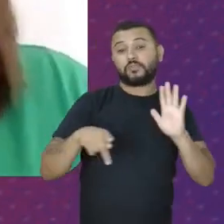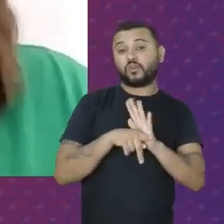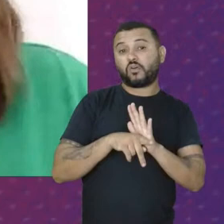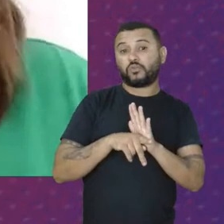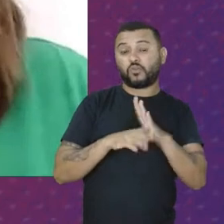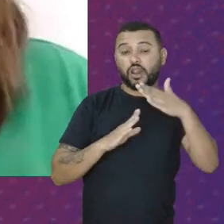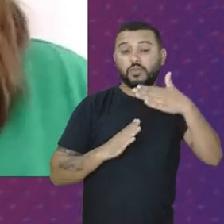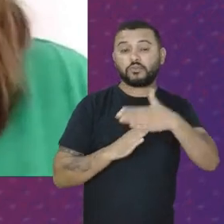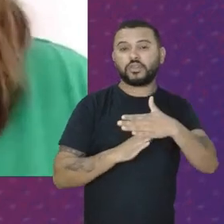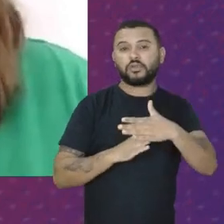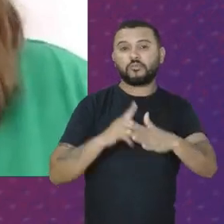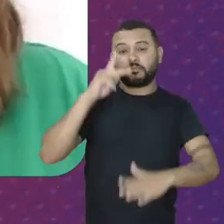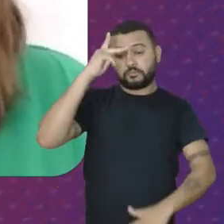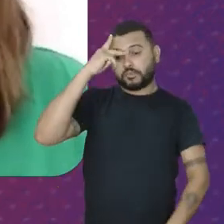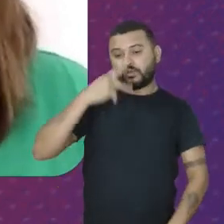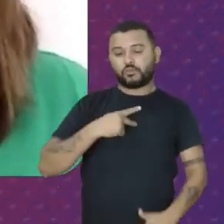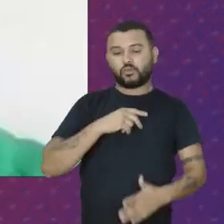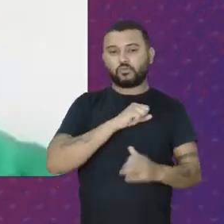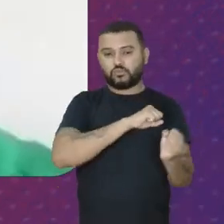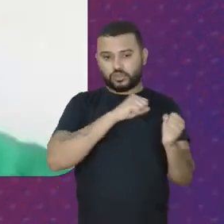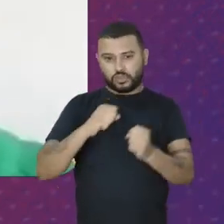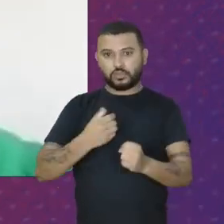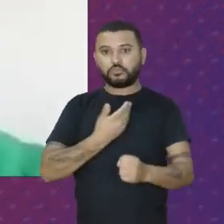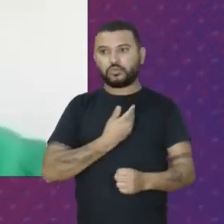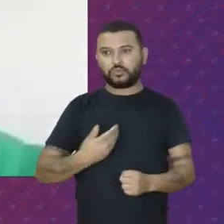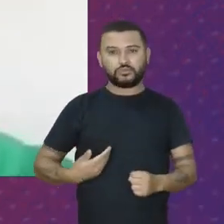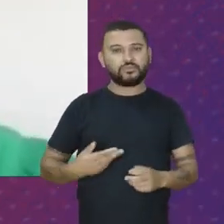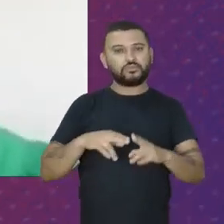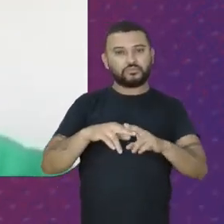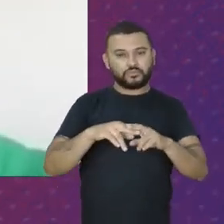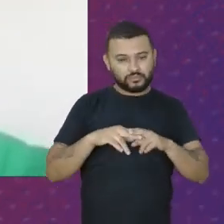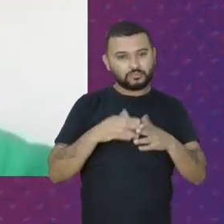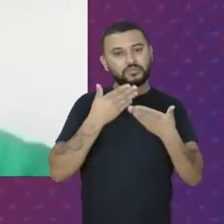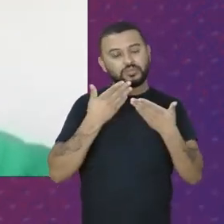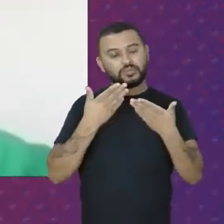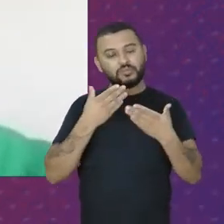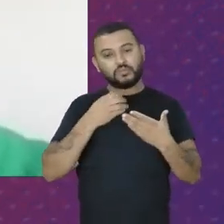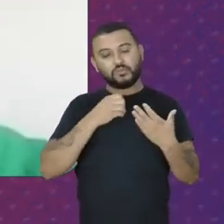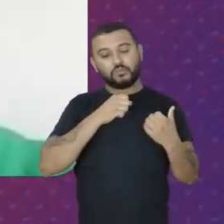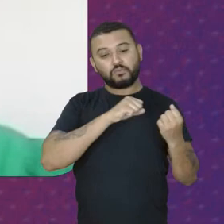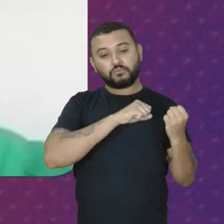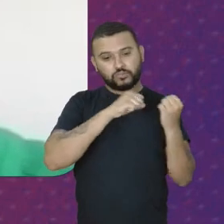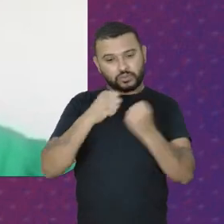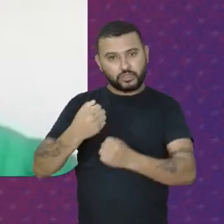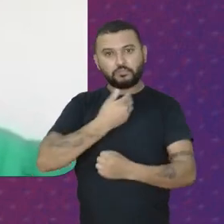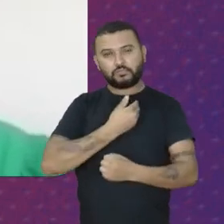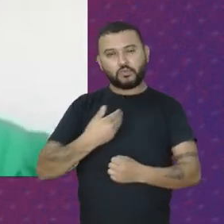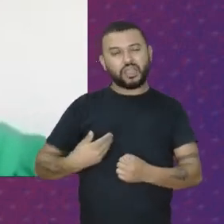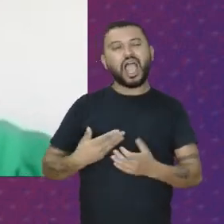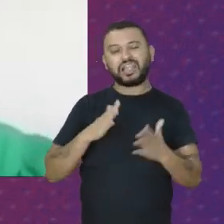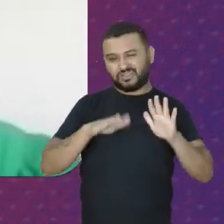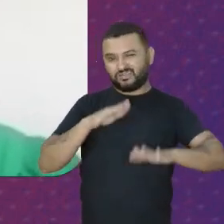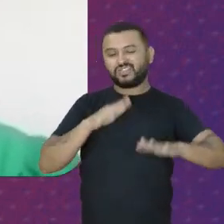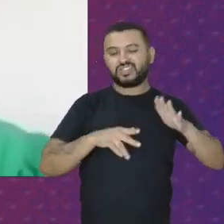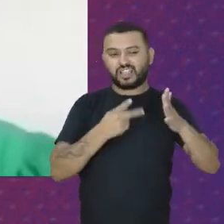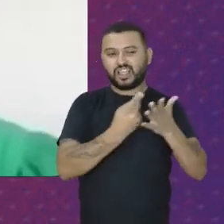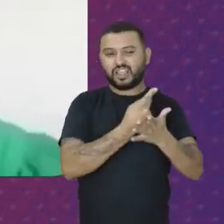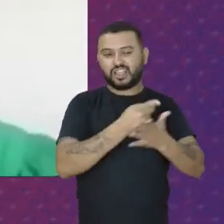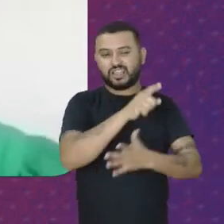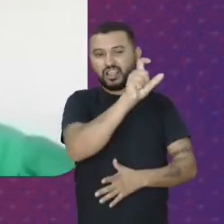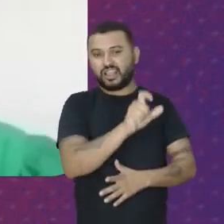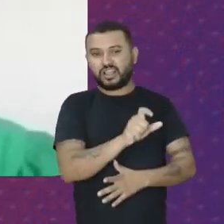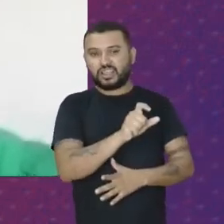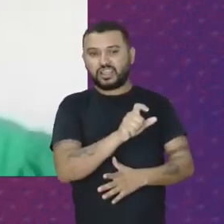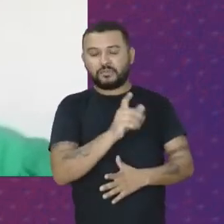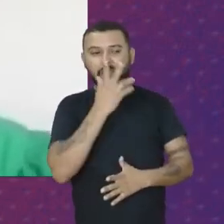limite é o poder público. Então, o poder público, ele costuma querer dizer